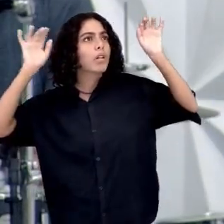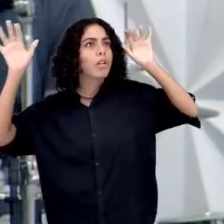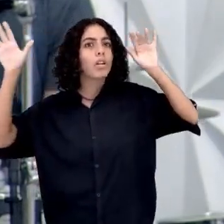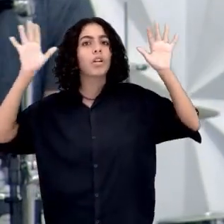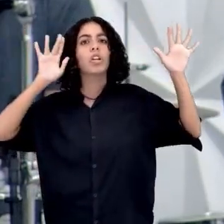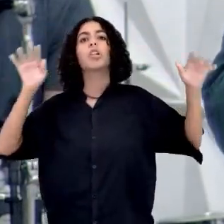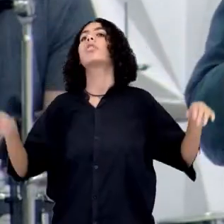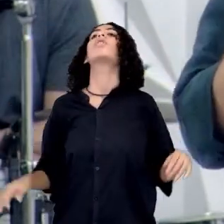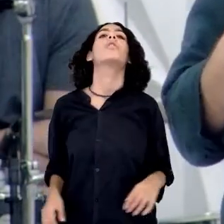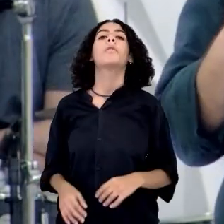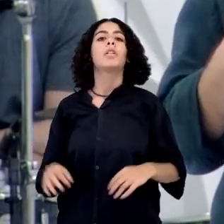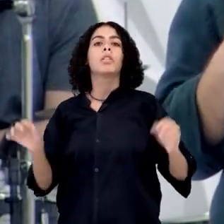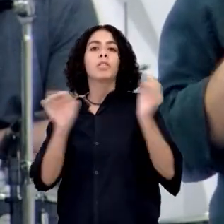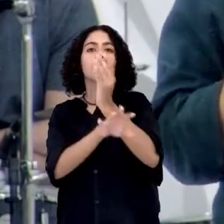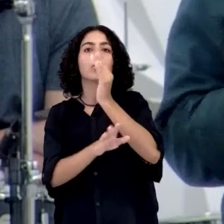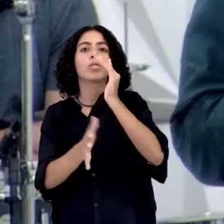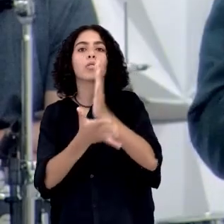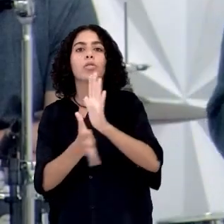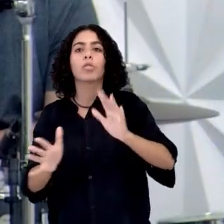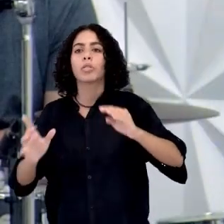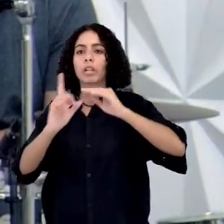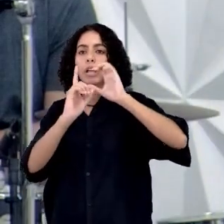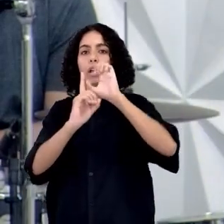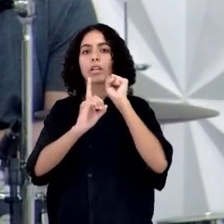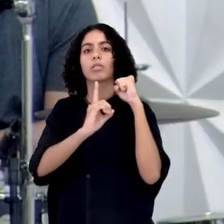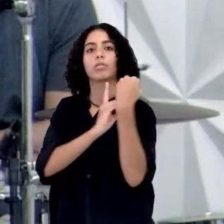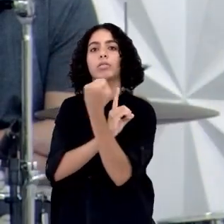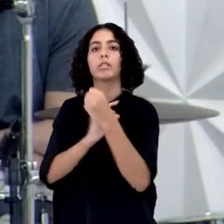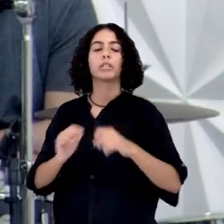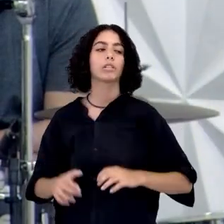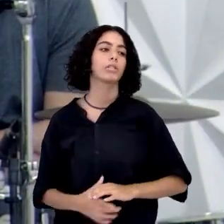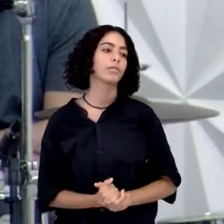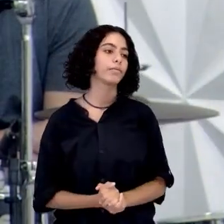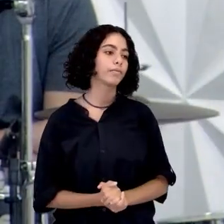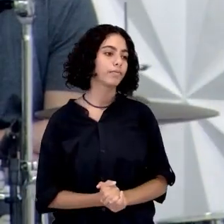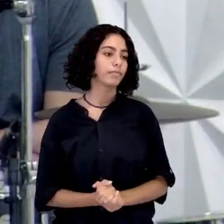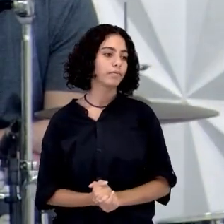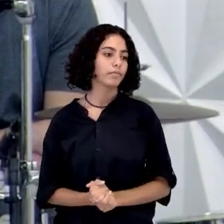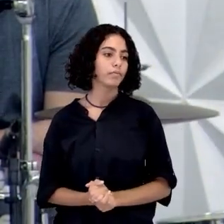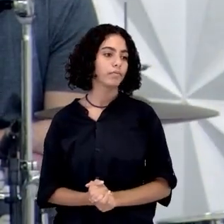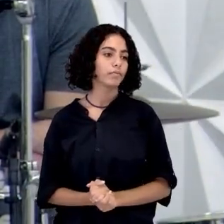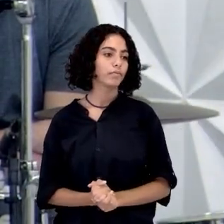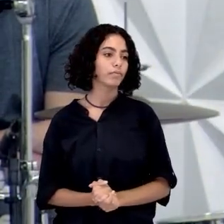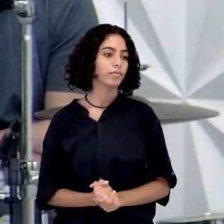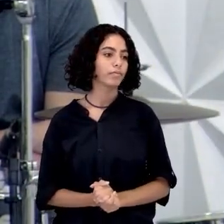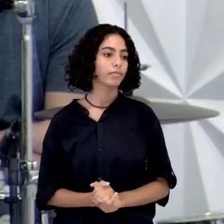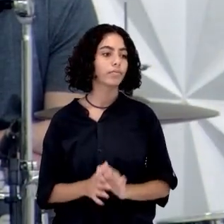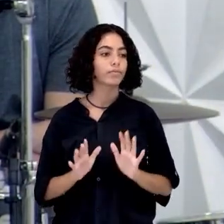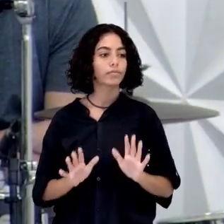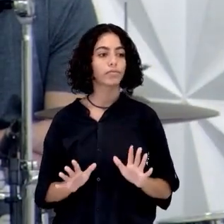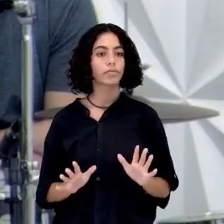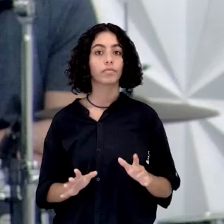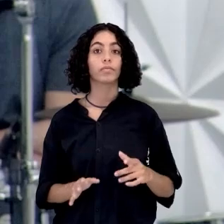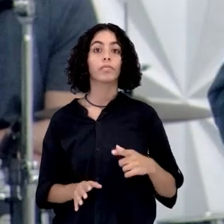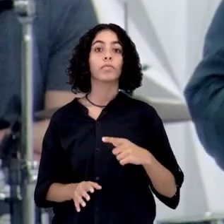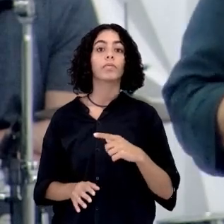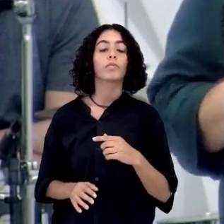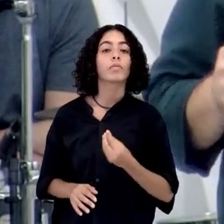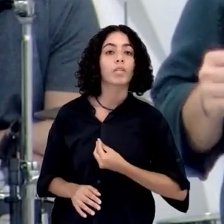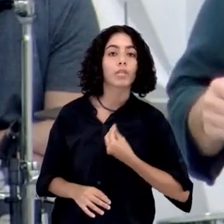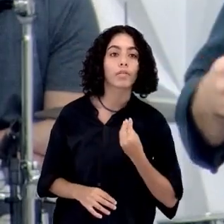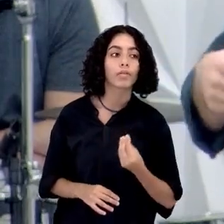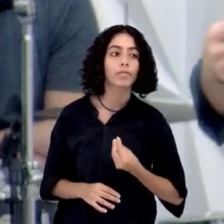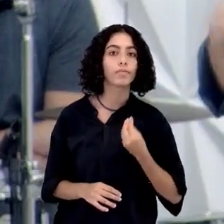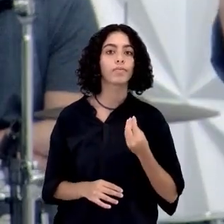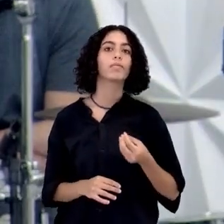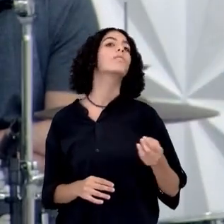Deus destruindo ali a humanidade. Mas, na verdade, irmãos, a ideia que a narrativa bíblica nos traz não